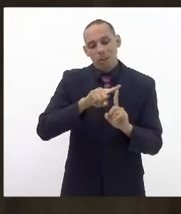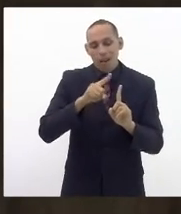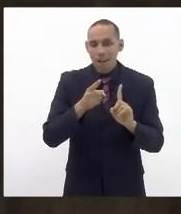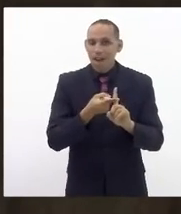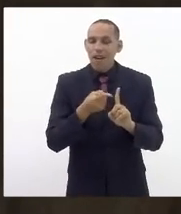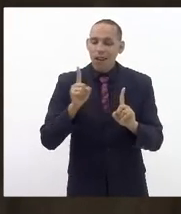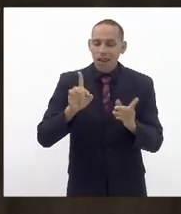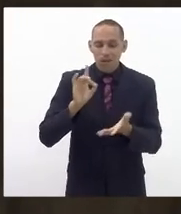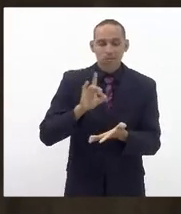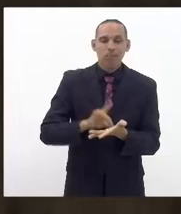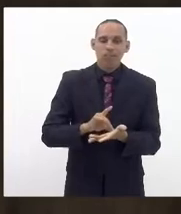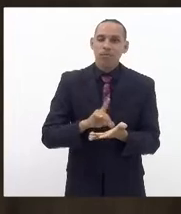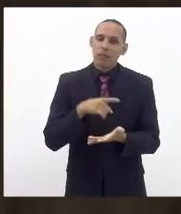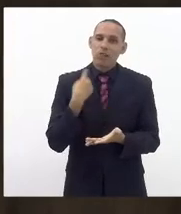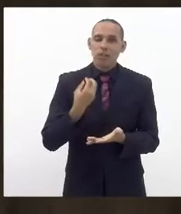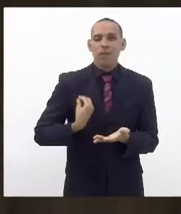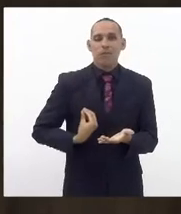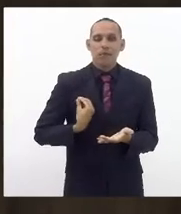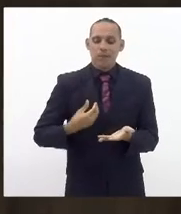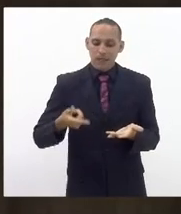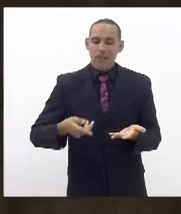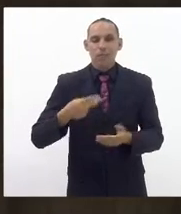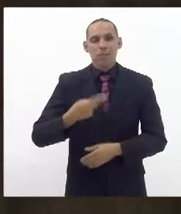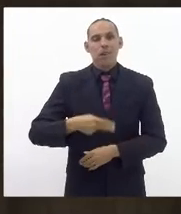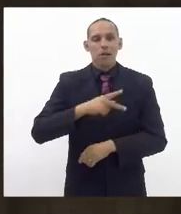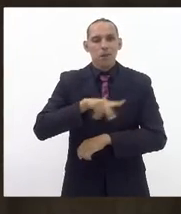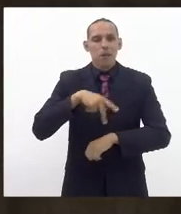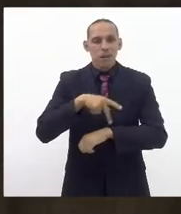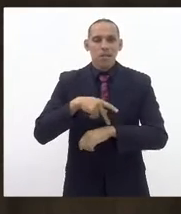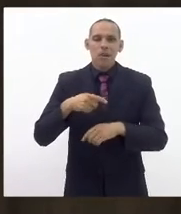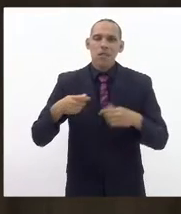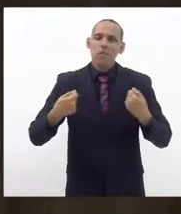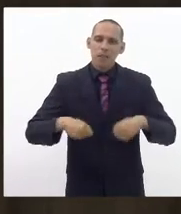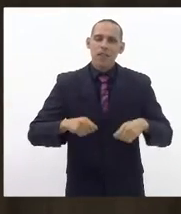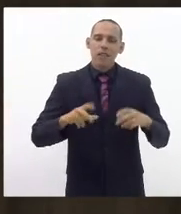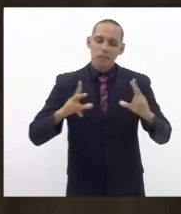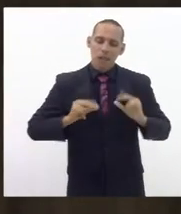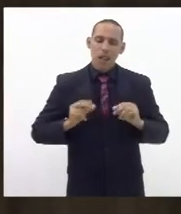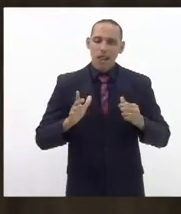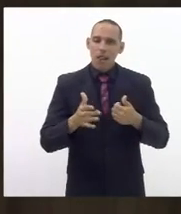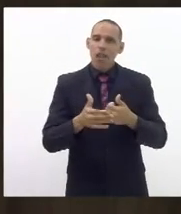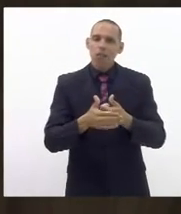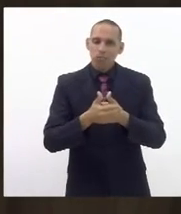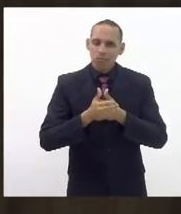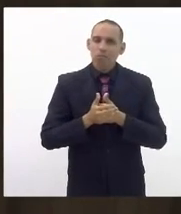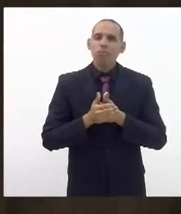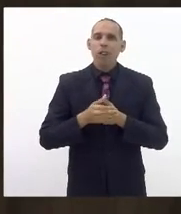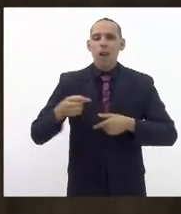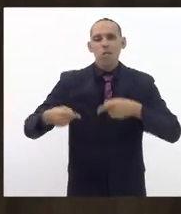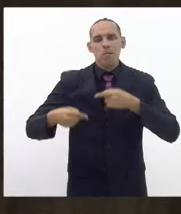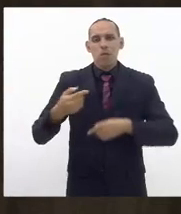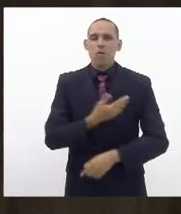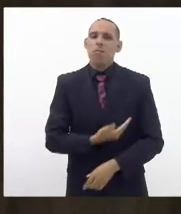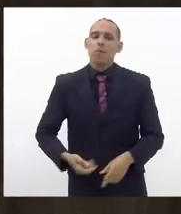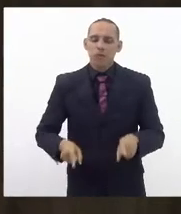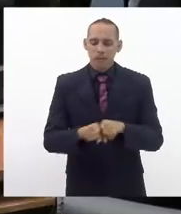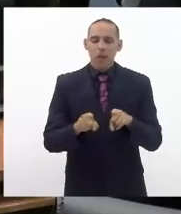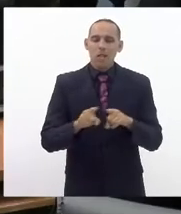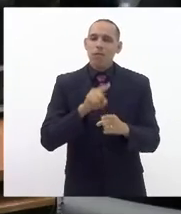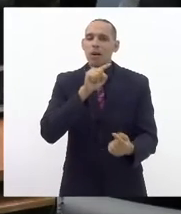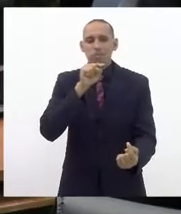é uma realidade no nosso país, que merece o nosso acolhimento, merece política pública. Portanto, parecer